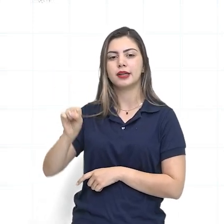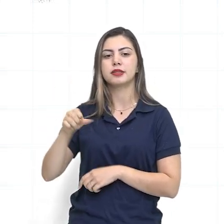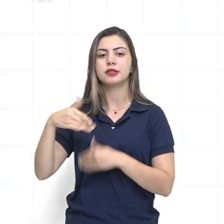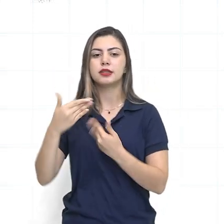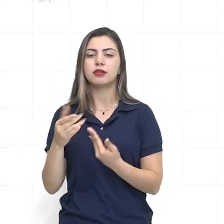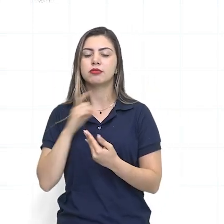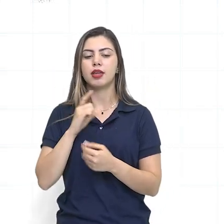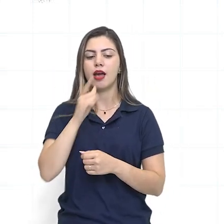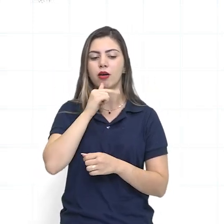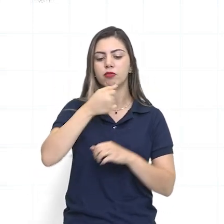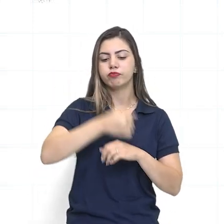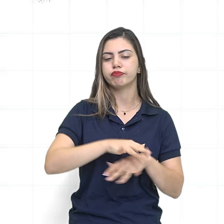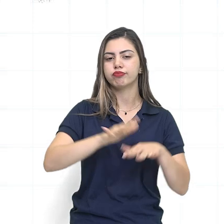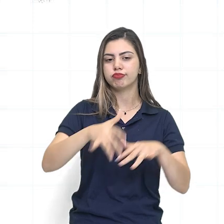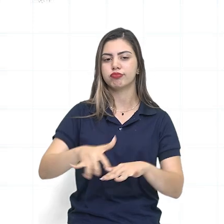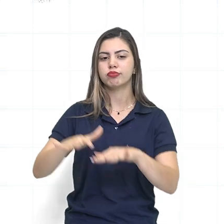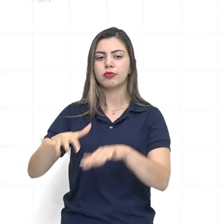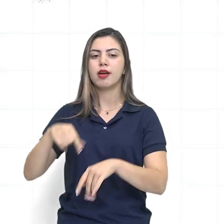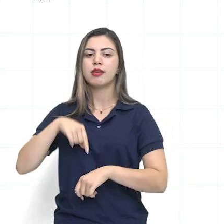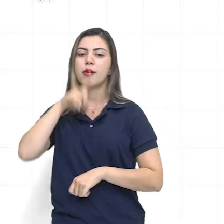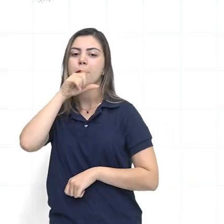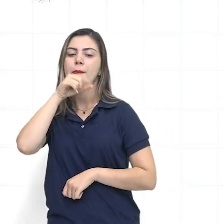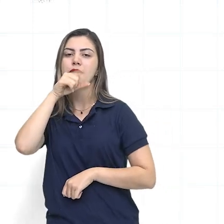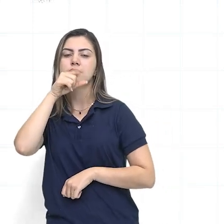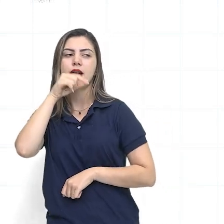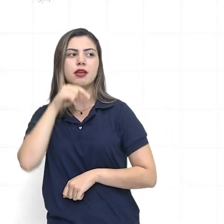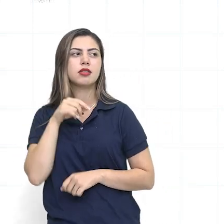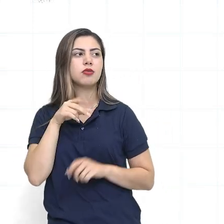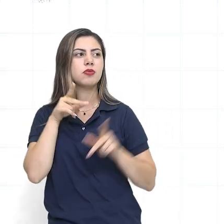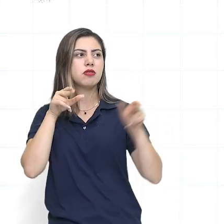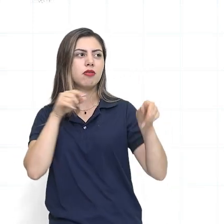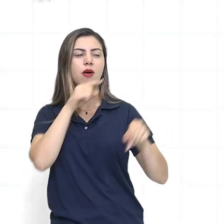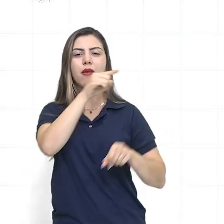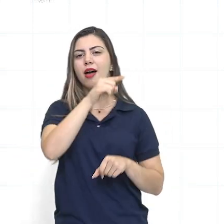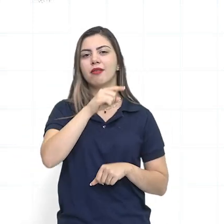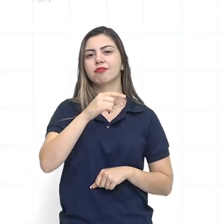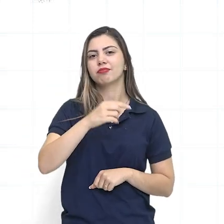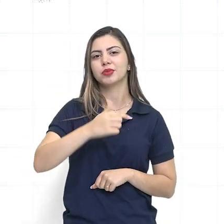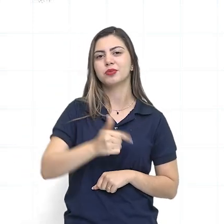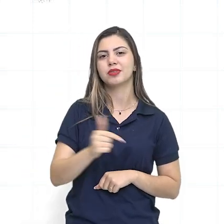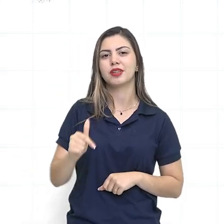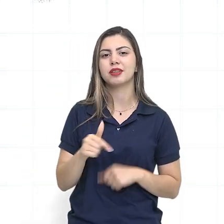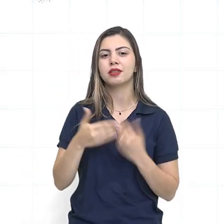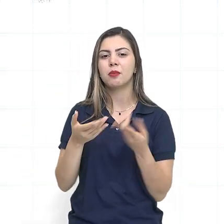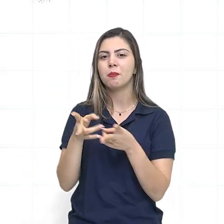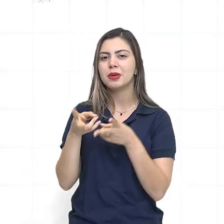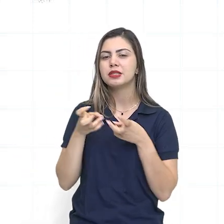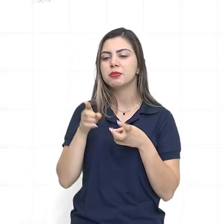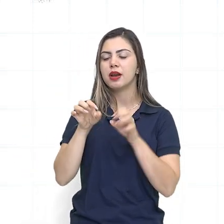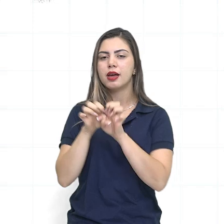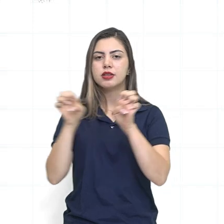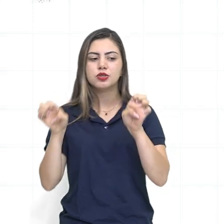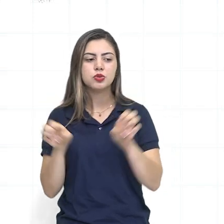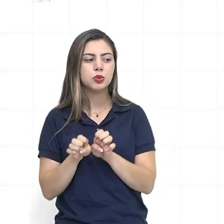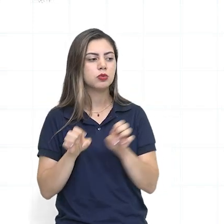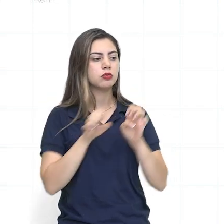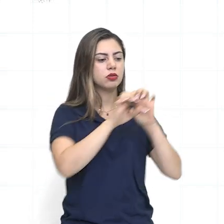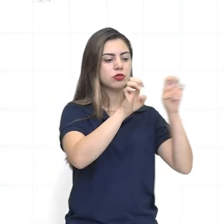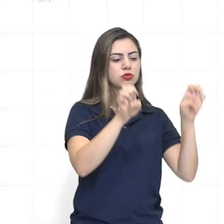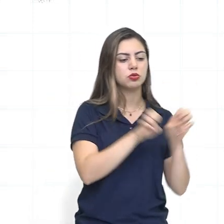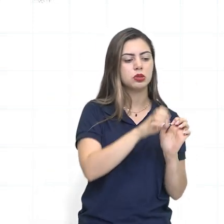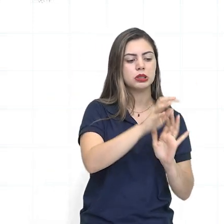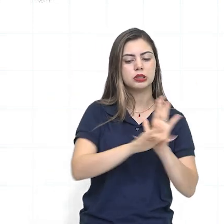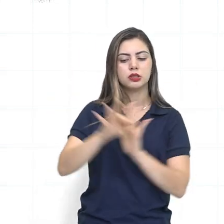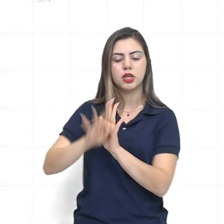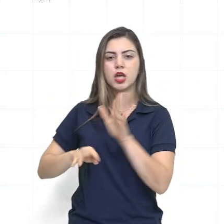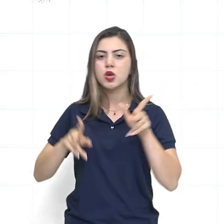o mar. Os passarinhos daqui não cantam como os de lá. Observe que a estrutura é a mesma. Ele usa